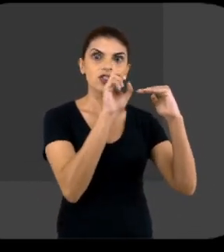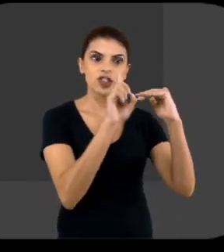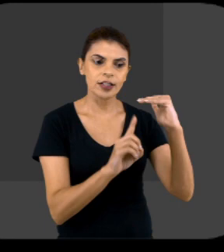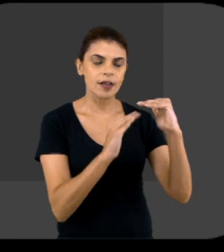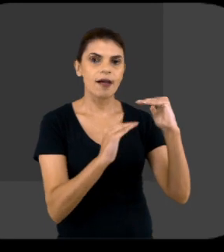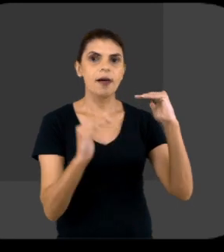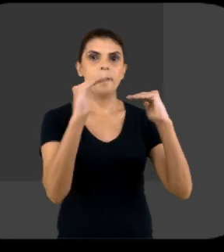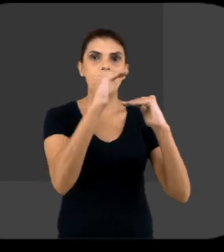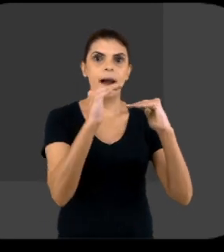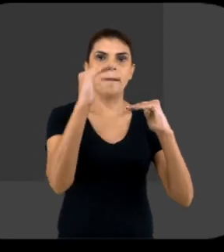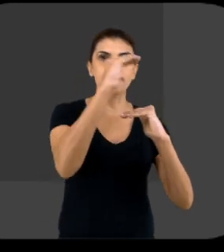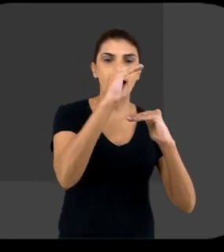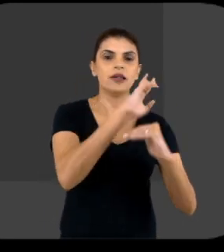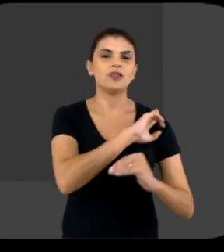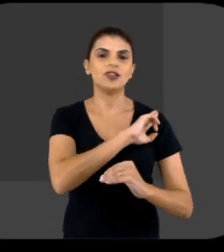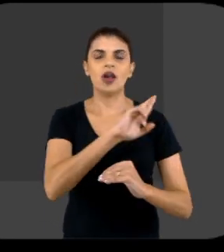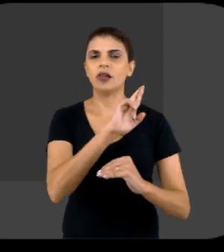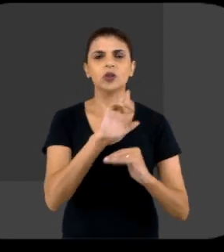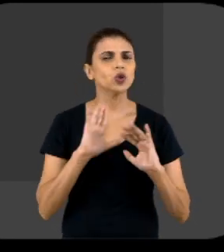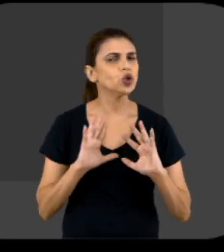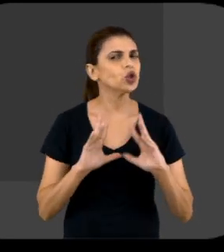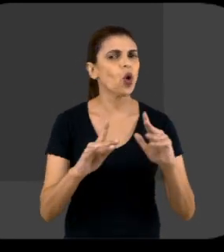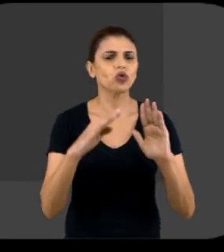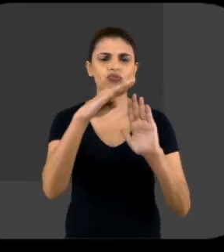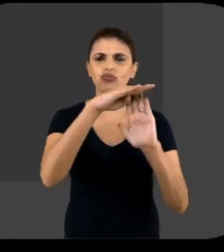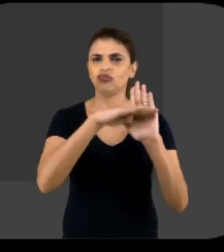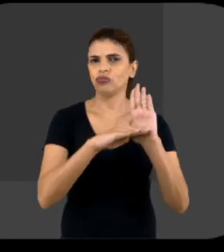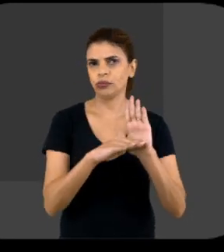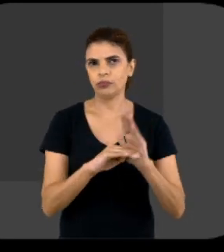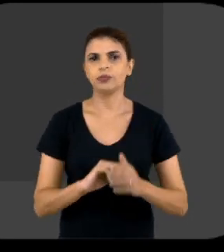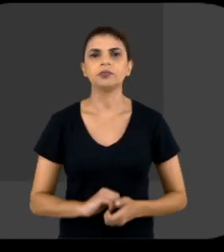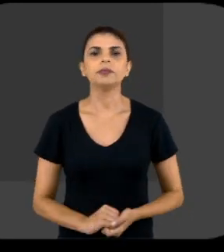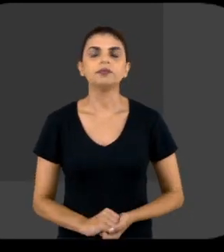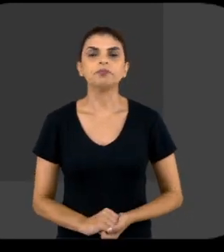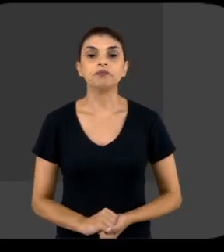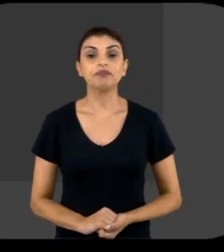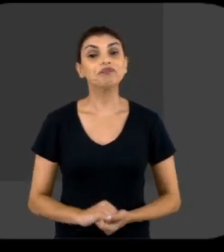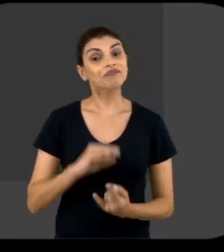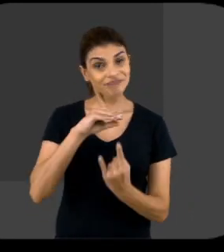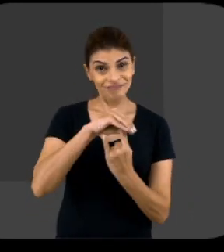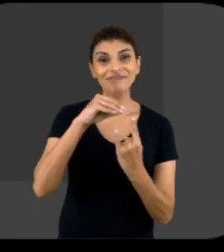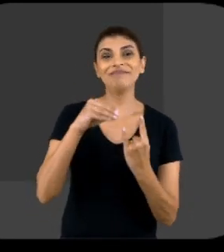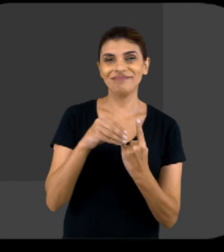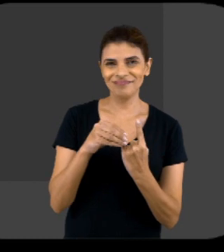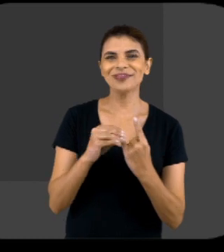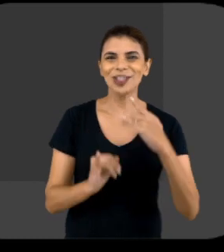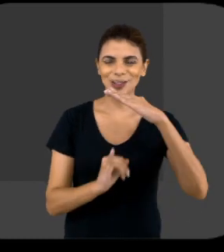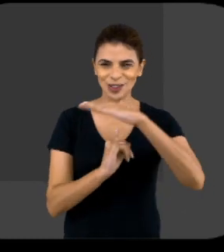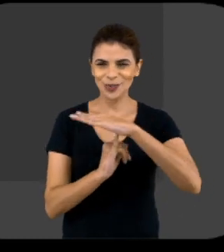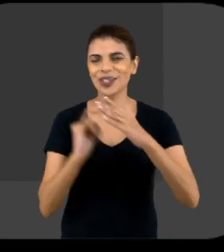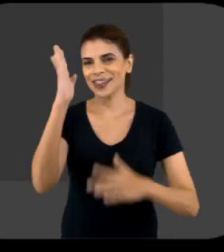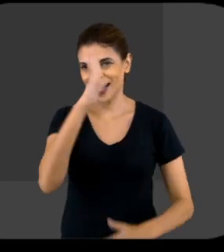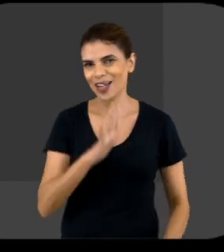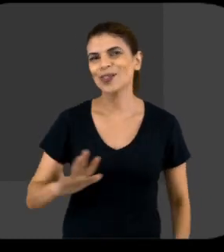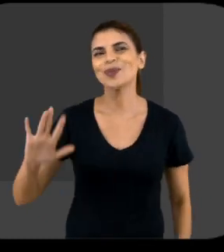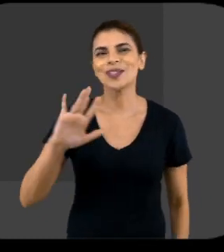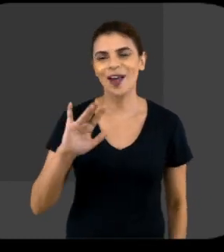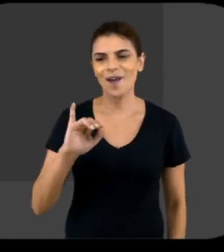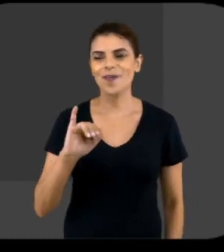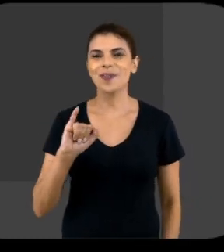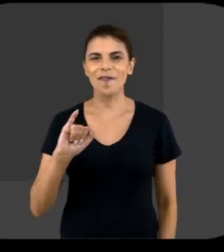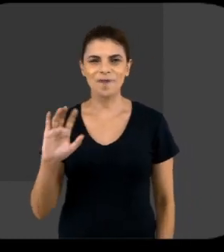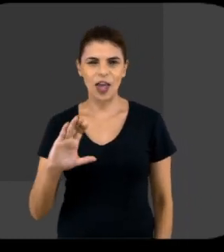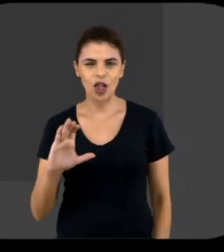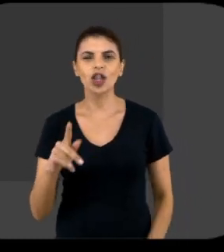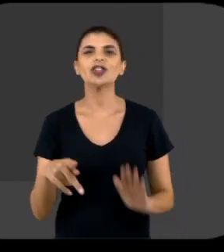com todos os níveis da organização. No Instituto Nacional de Infectologia Evandro